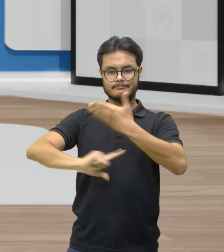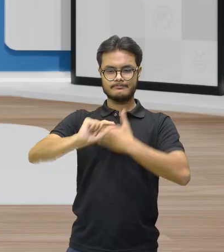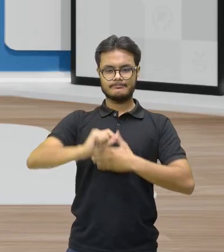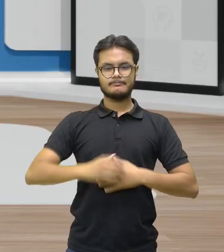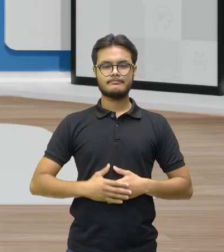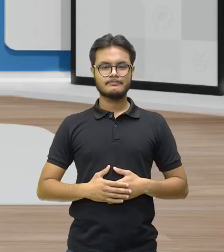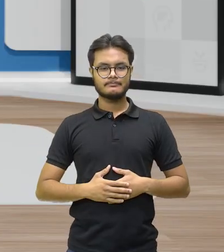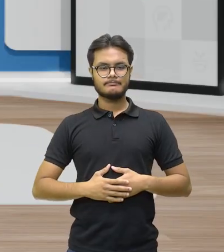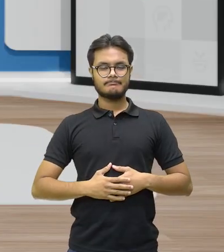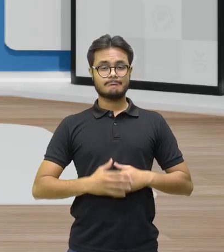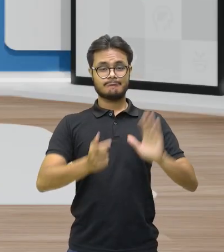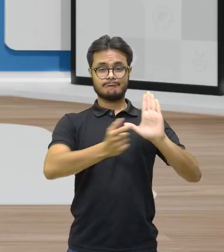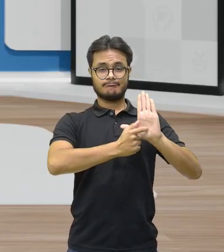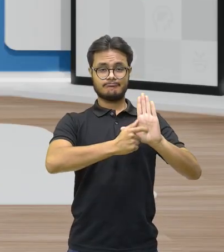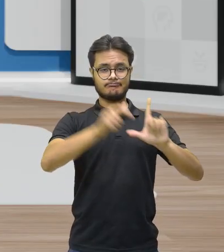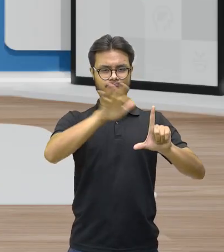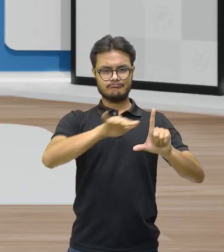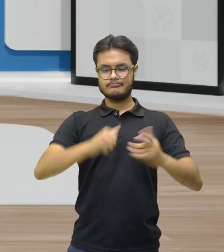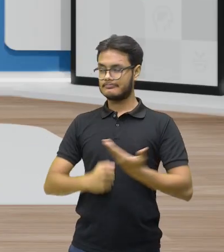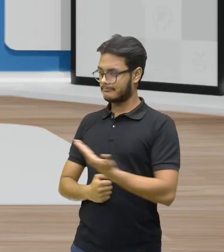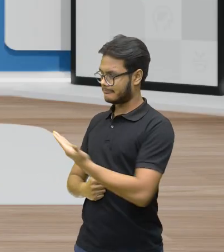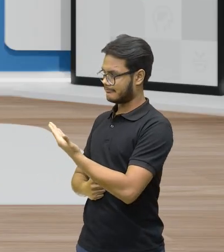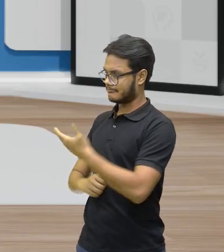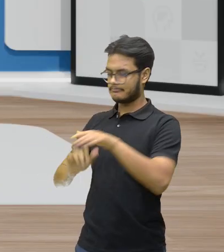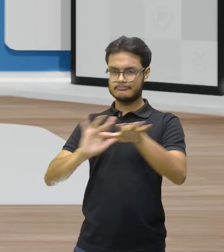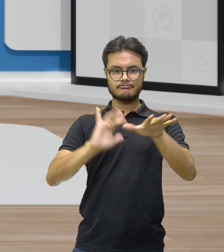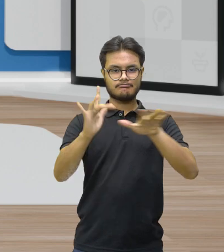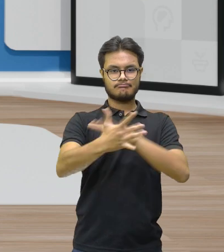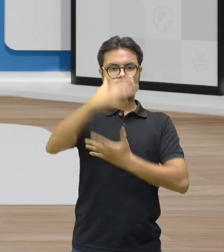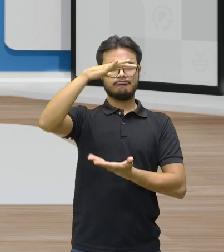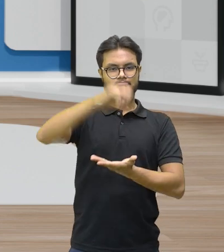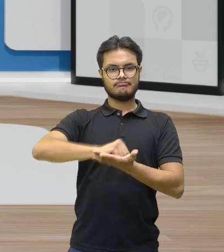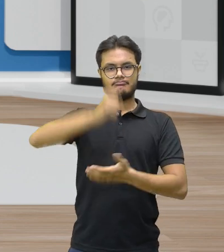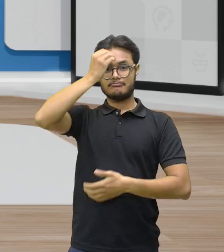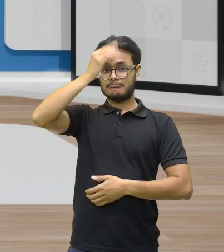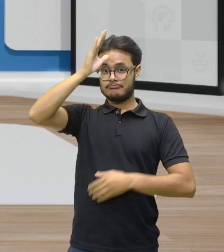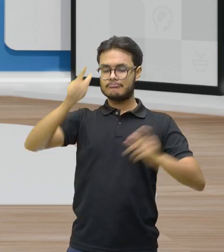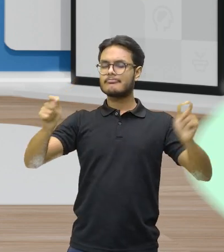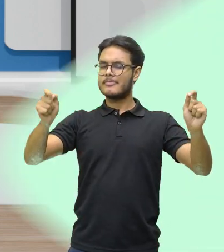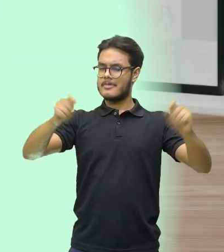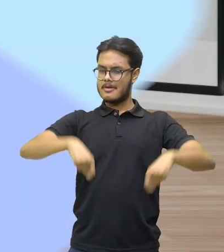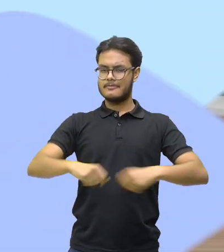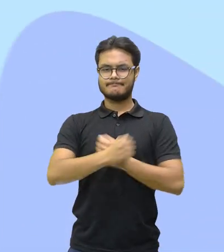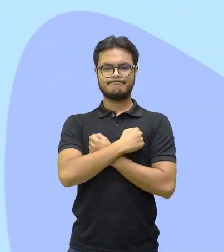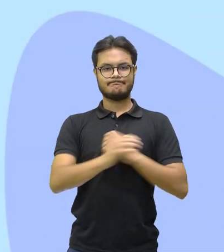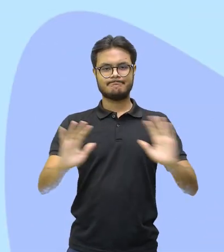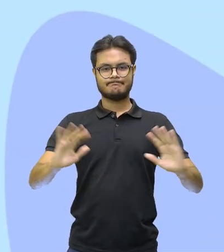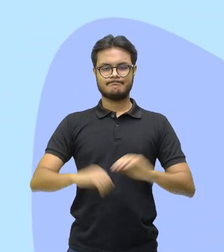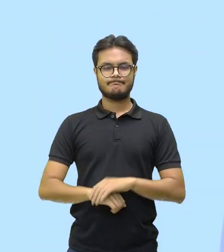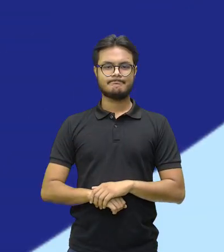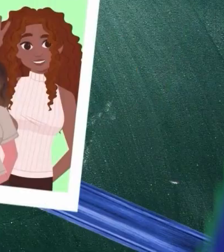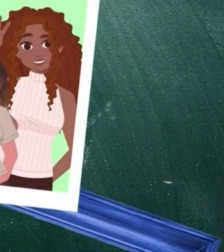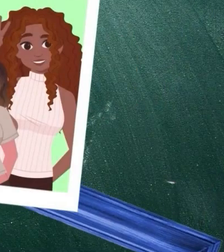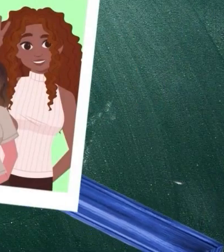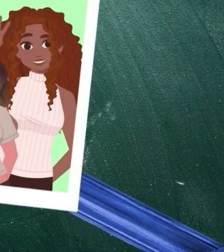UEA. Baixe o aplicativo do Preveste UEA e siga as redes sociais do Preveste para não perder nenhuma novidade.